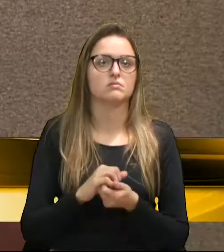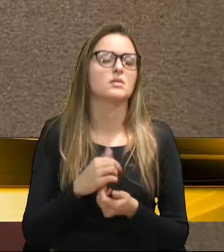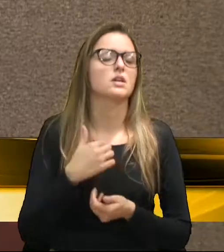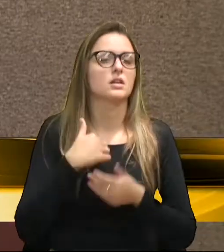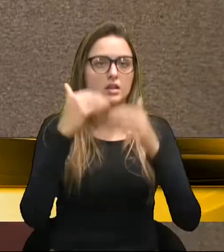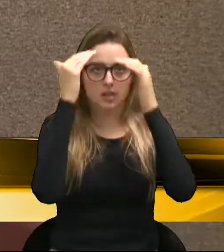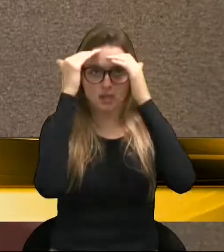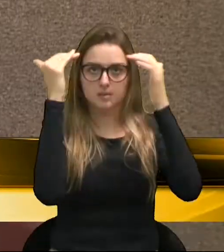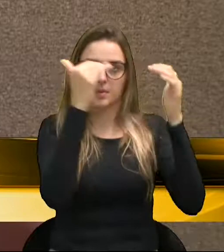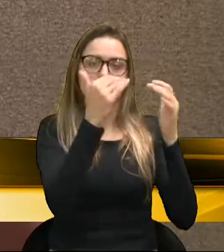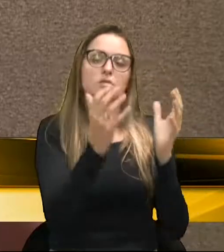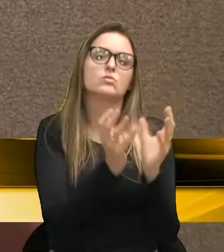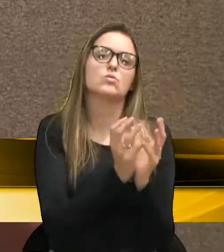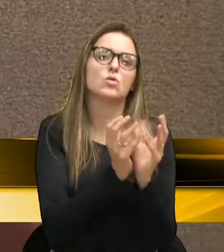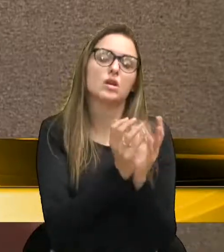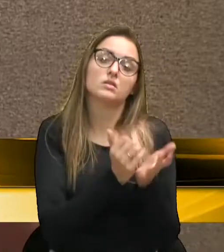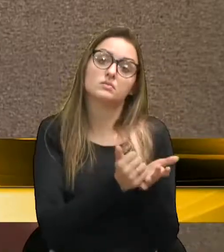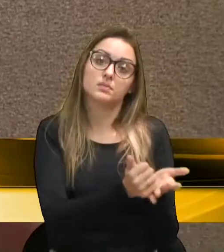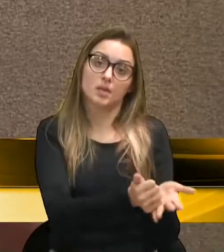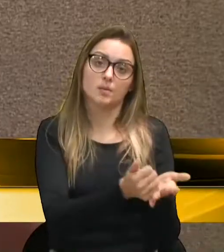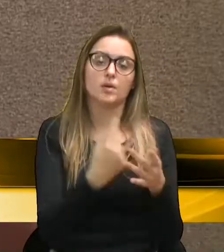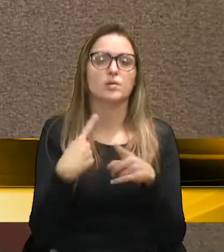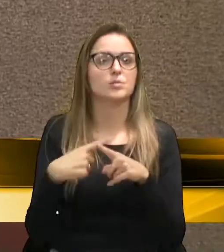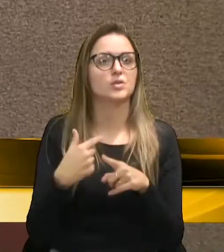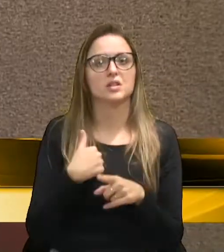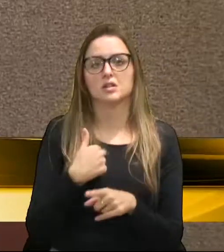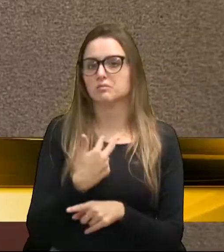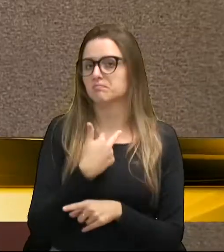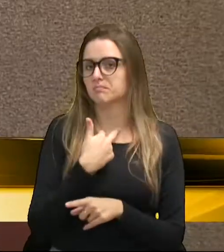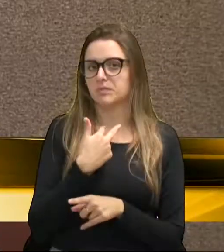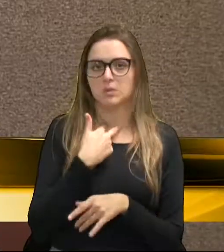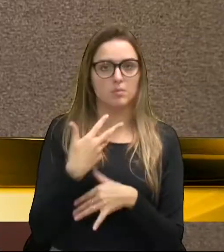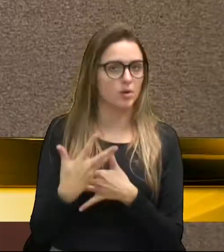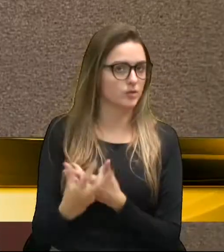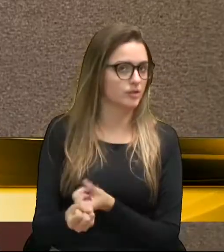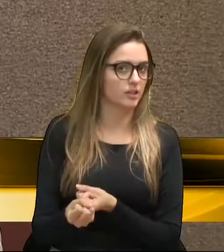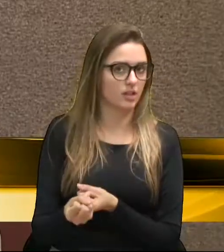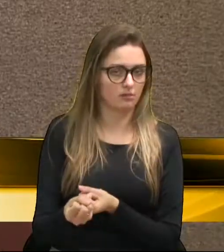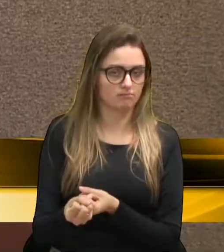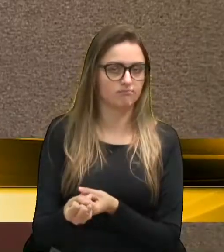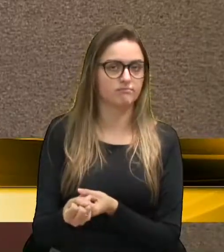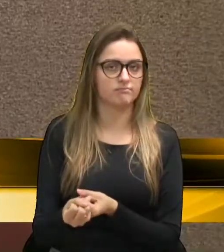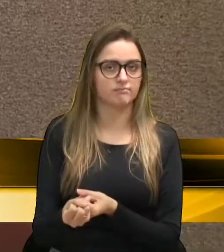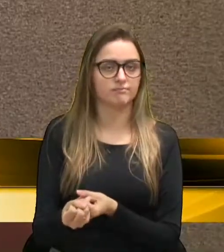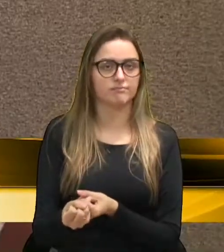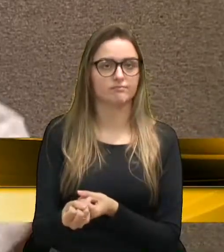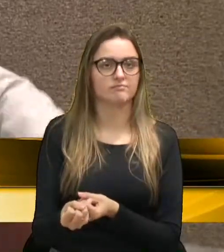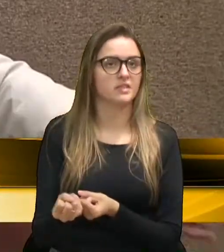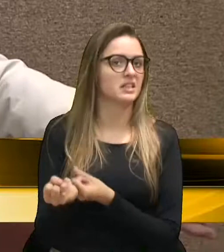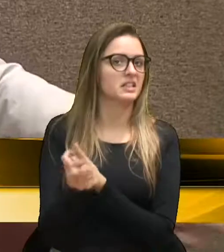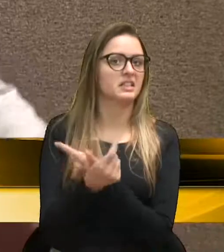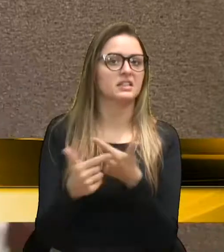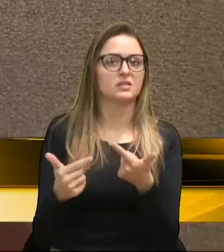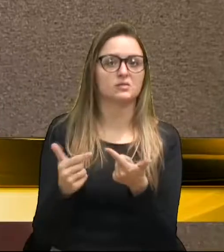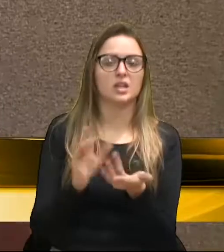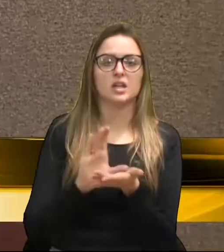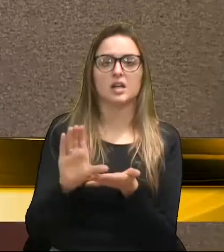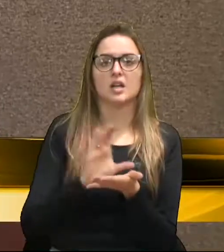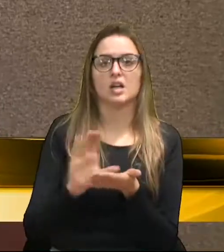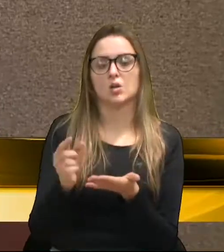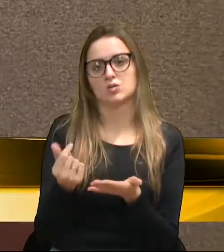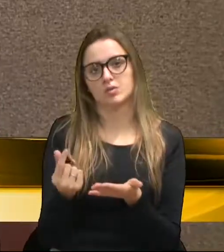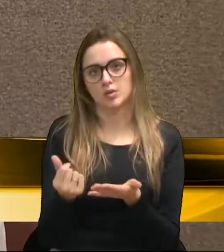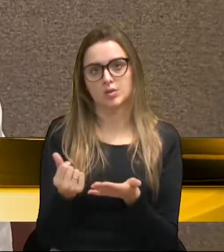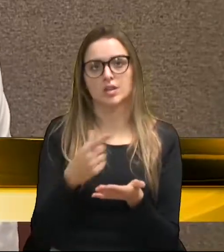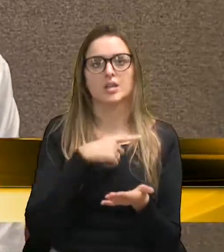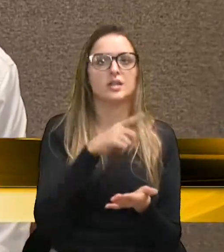respeitando os meus colegas, porque eu não posso admitir que não tenha se aportado e tenha se